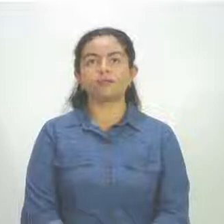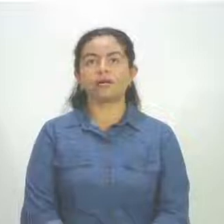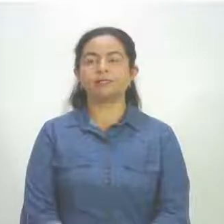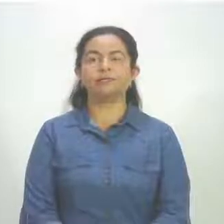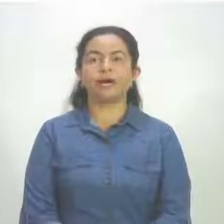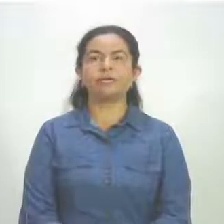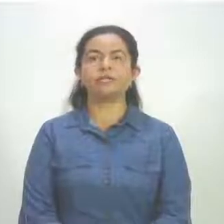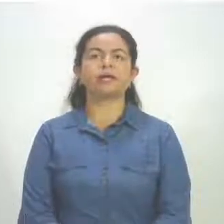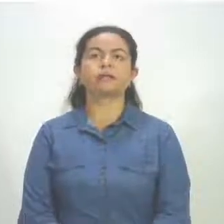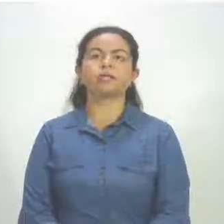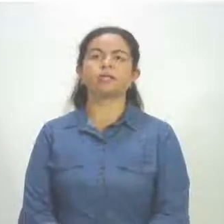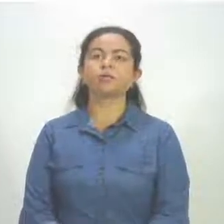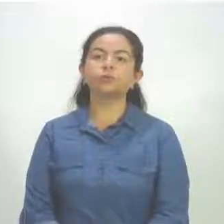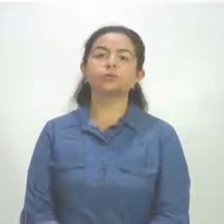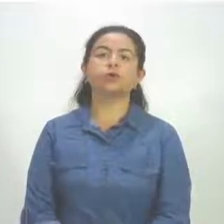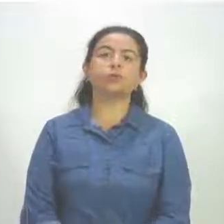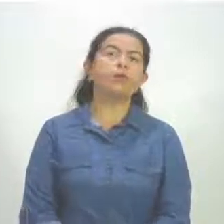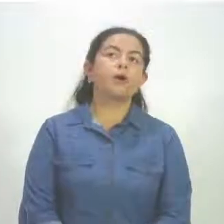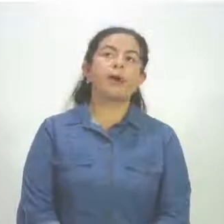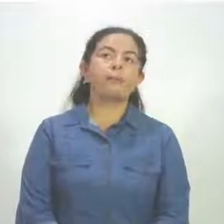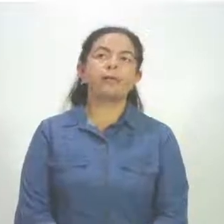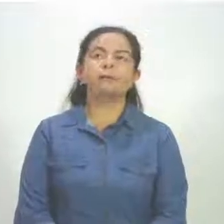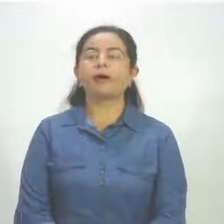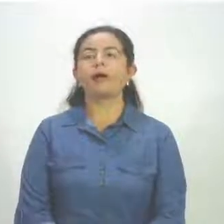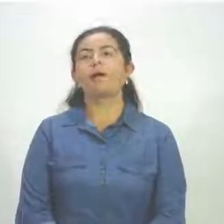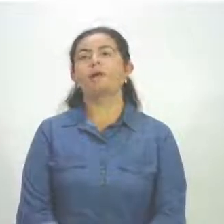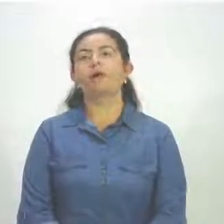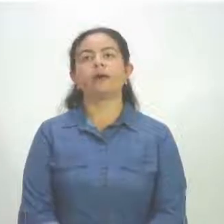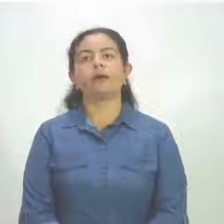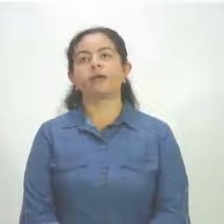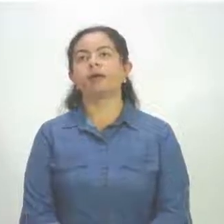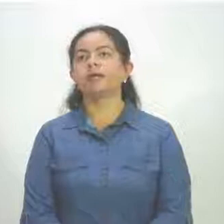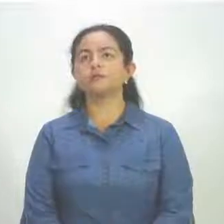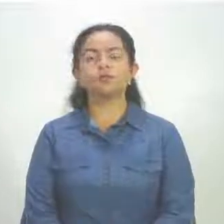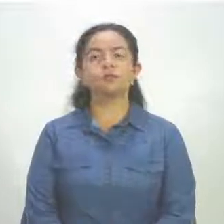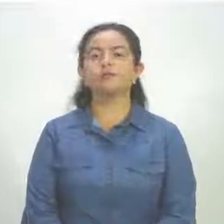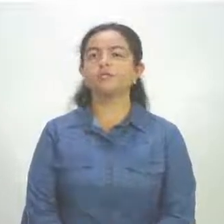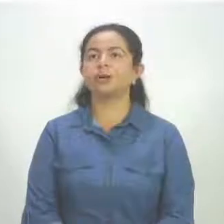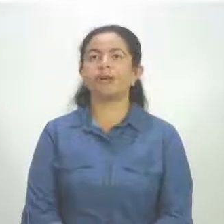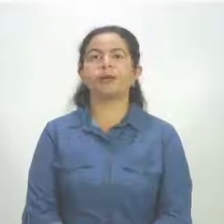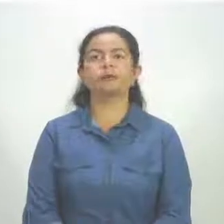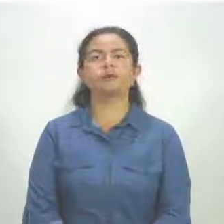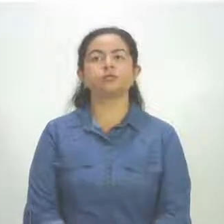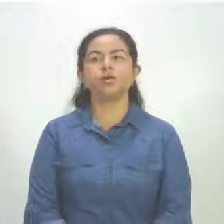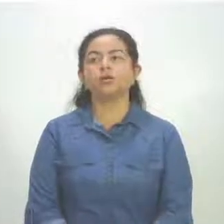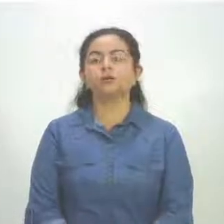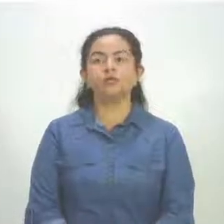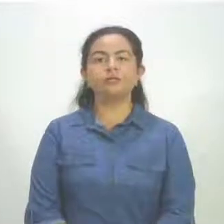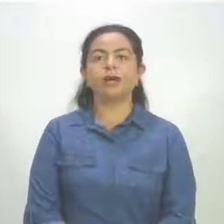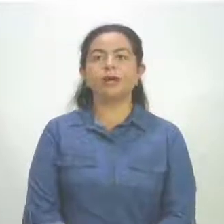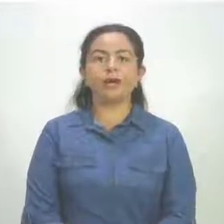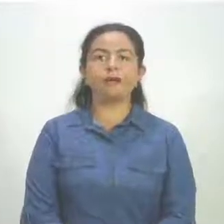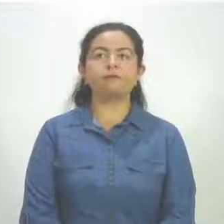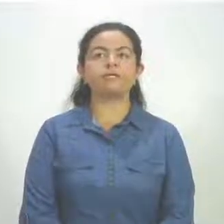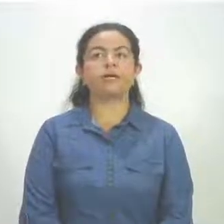foram citadas várias técnicas de estudos como mapa mental, resumos, fichamentos, nuvem